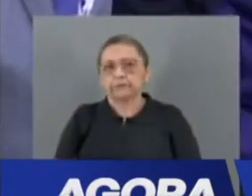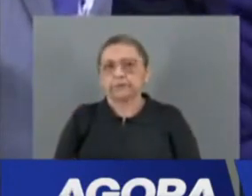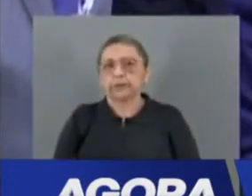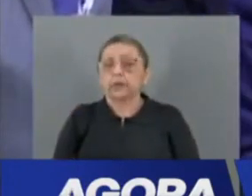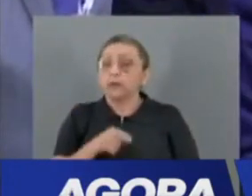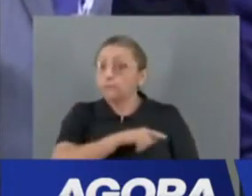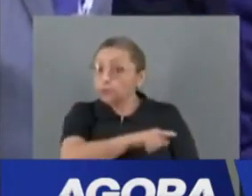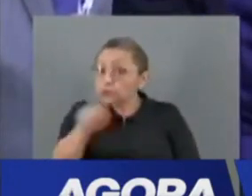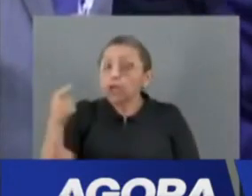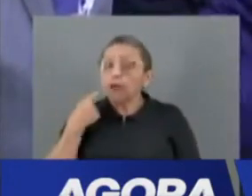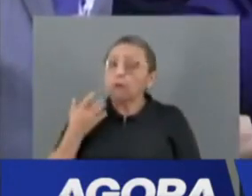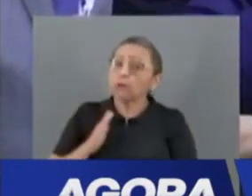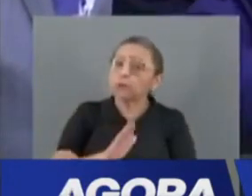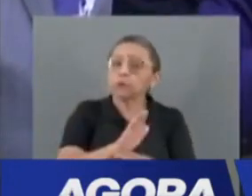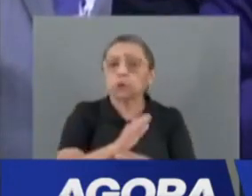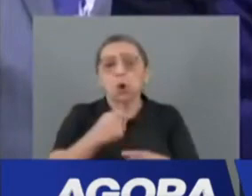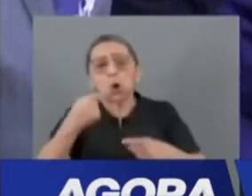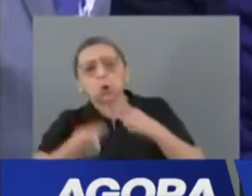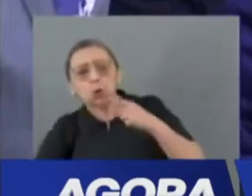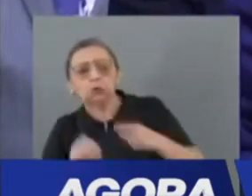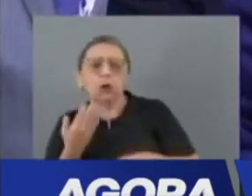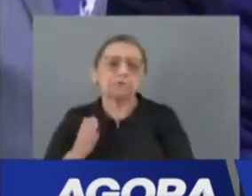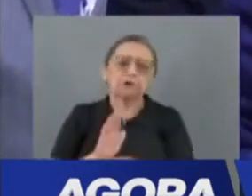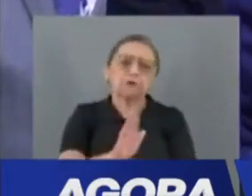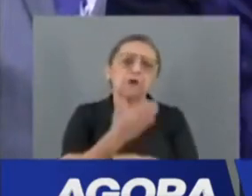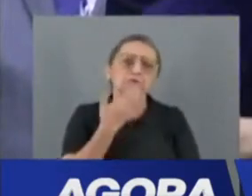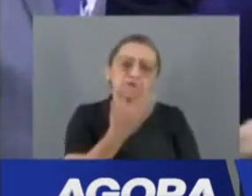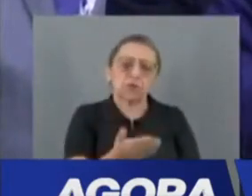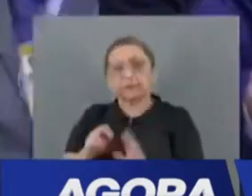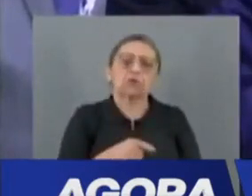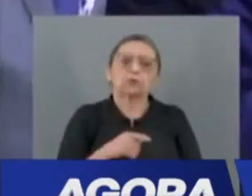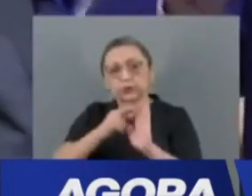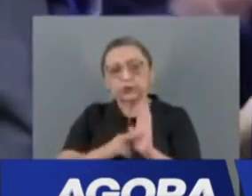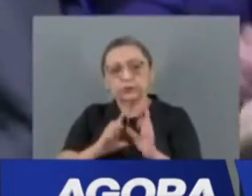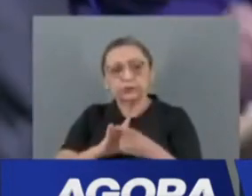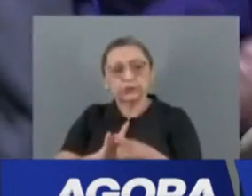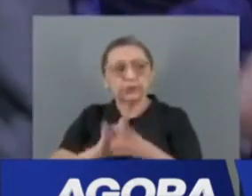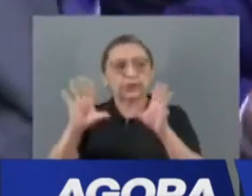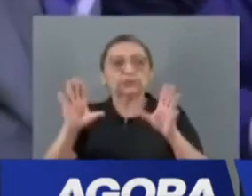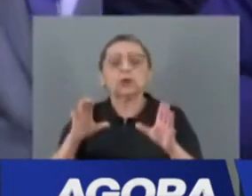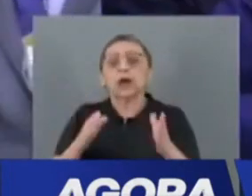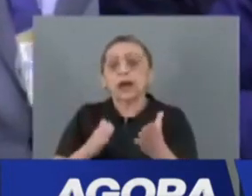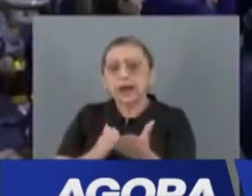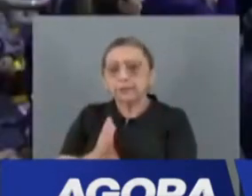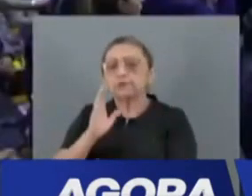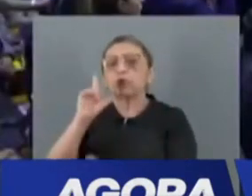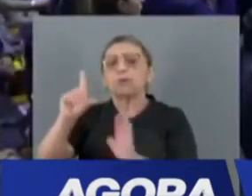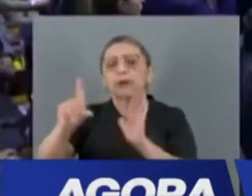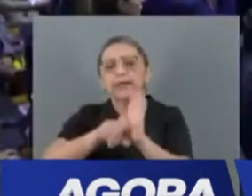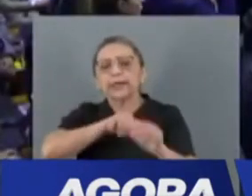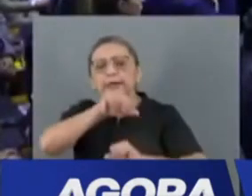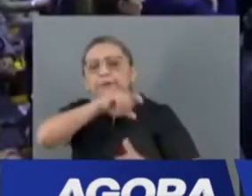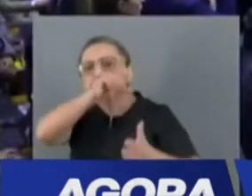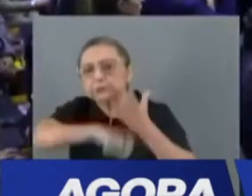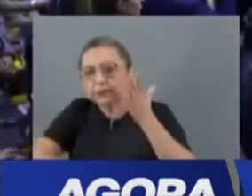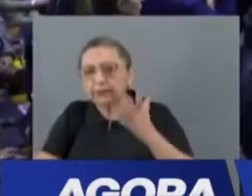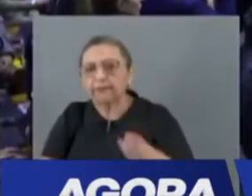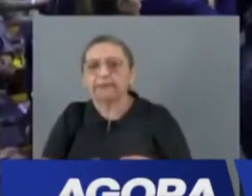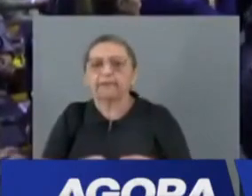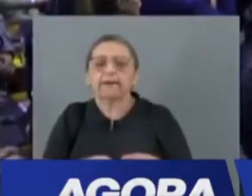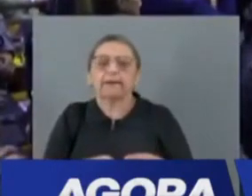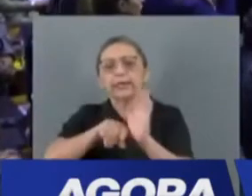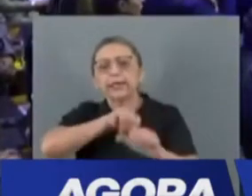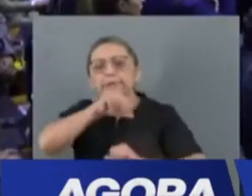vocês contribuíram para que este país, na primeira vez no regime democrático, aprovou